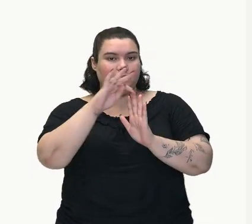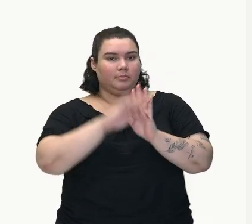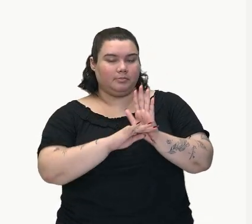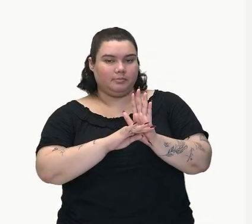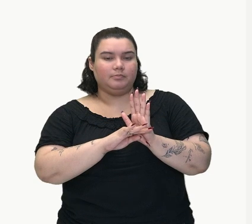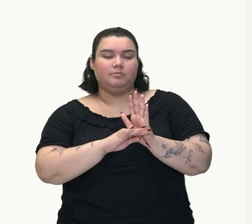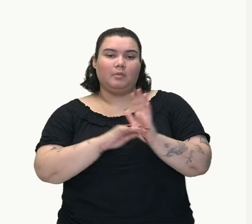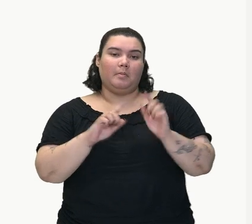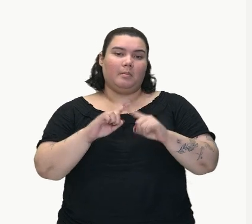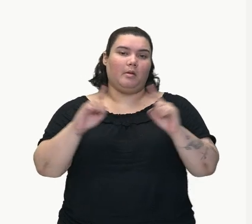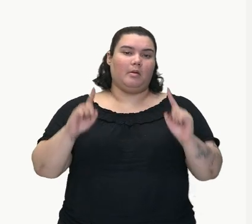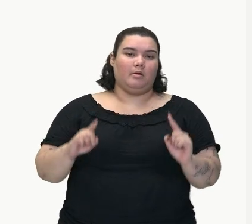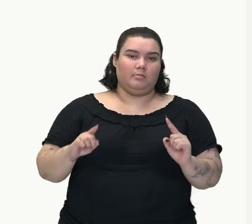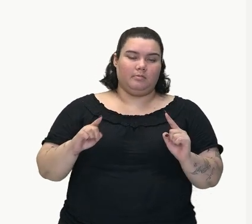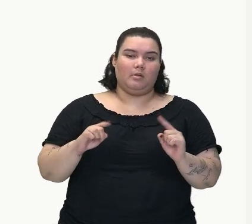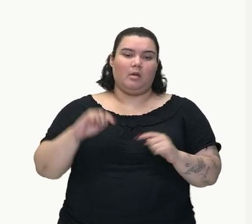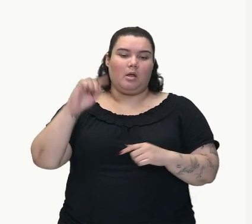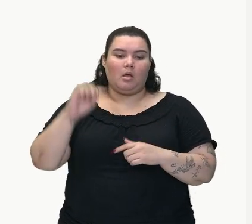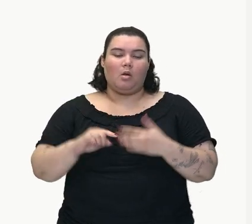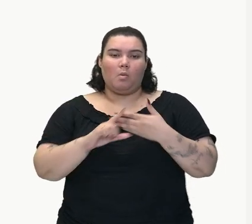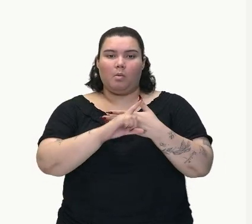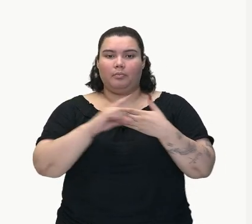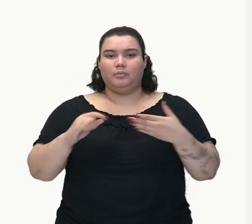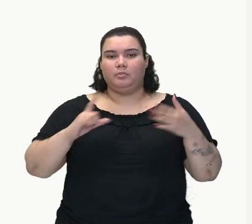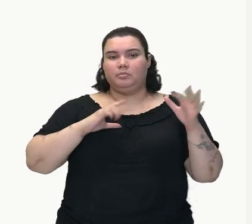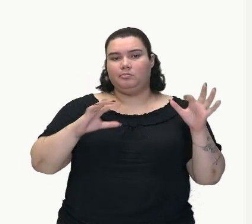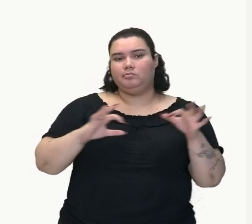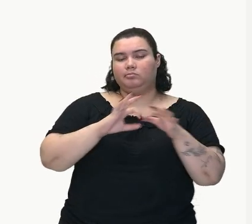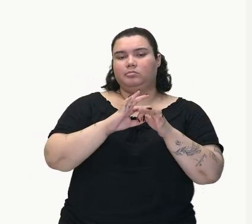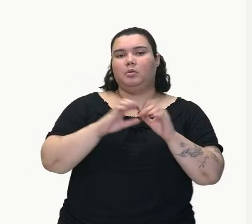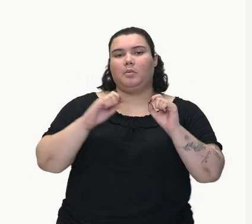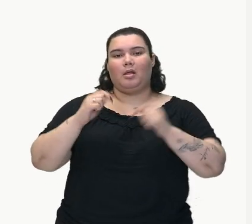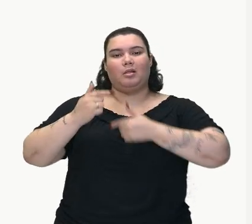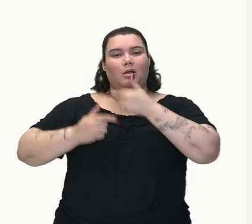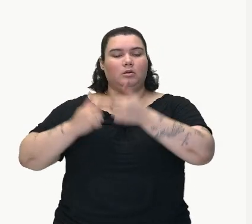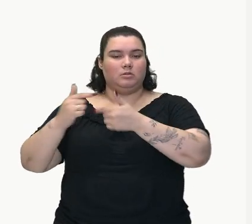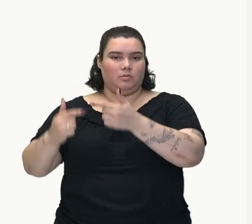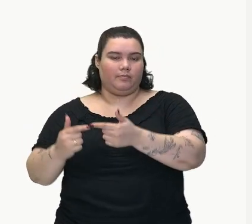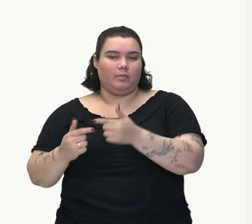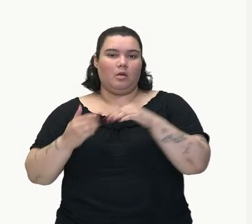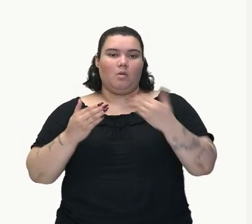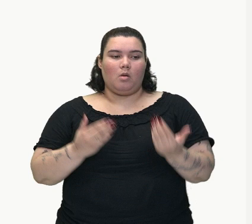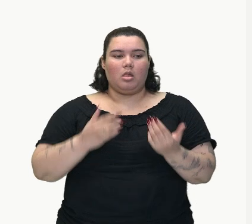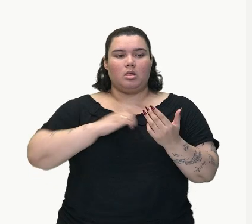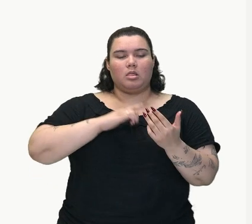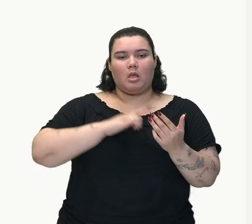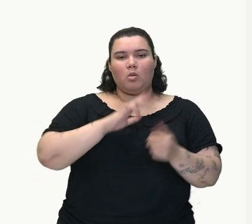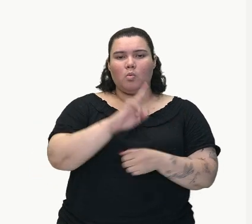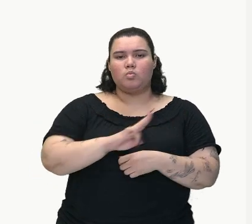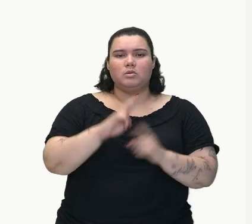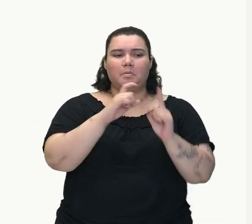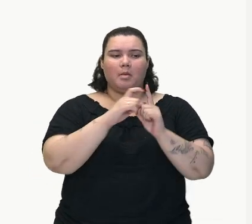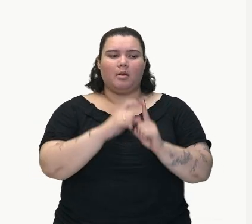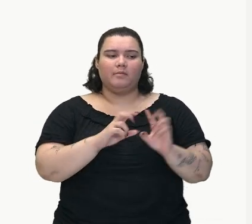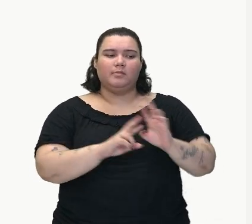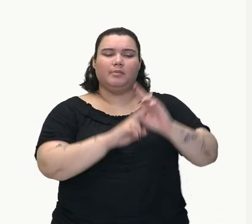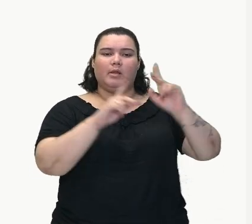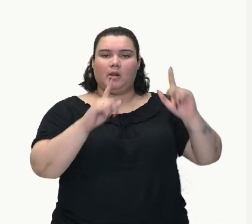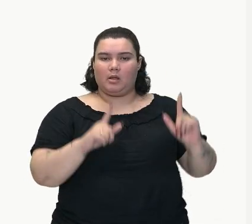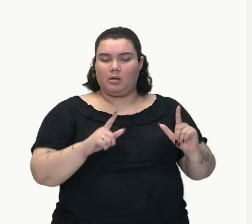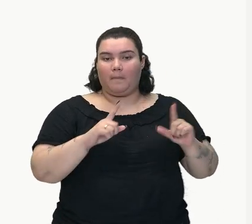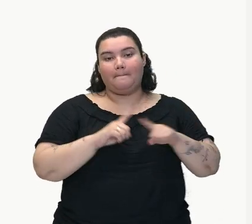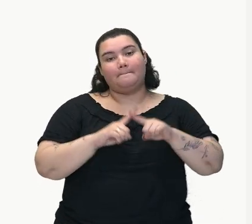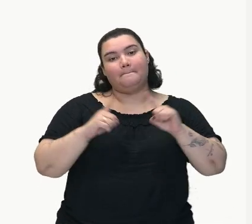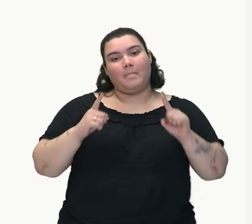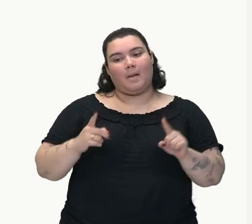certo? Porém, ele é um autor também que está ligado à tradição. Então ele inova nas ideias, ele inova no uso das palavras, certo?